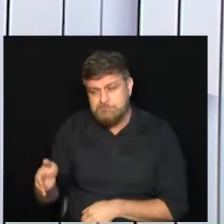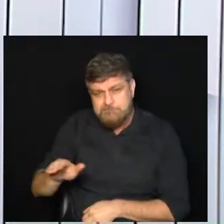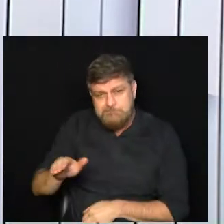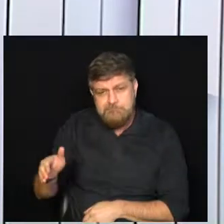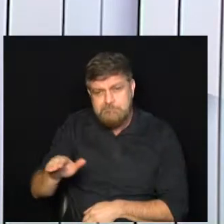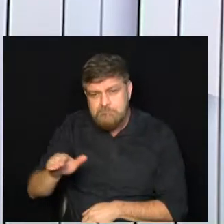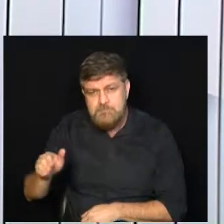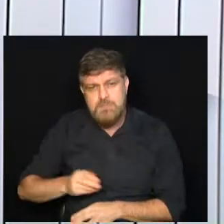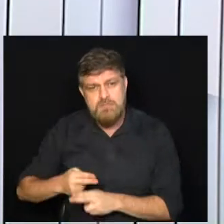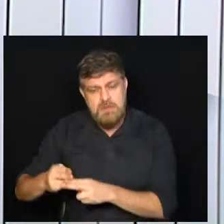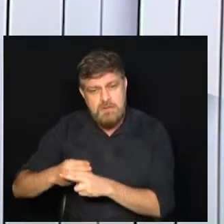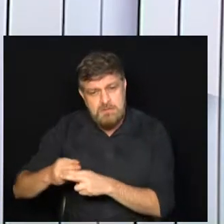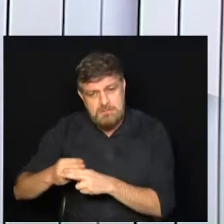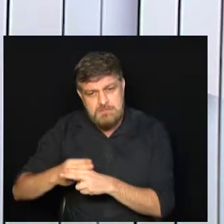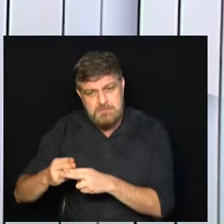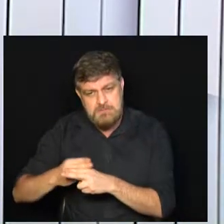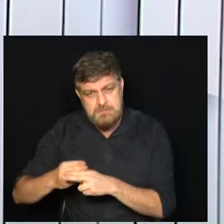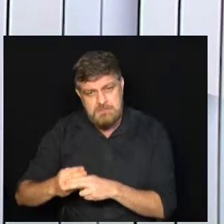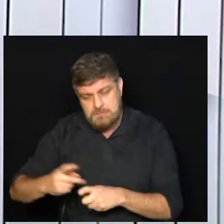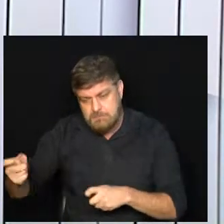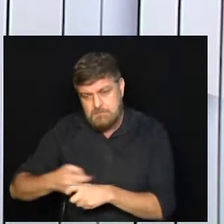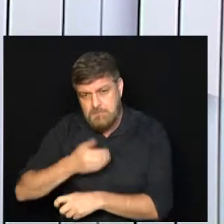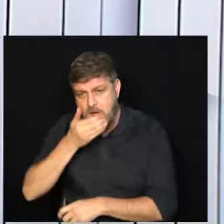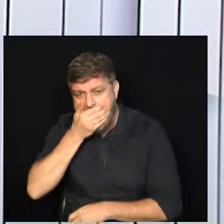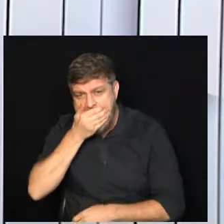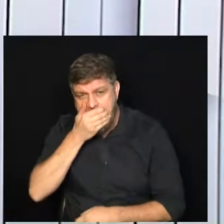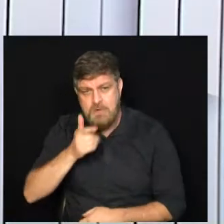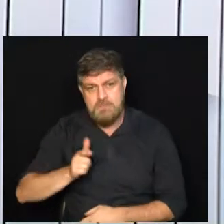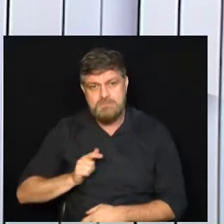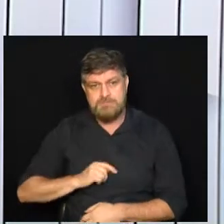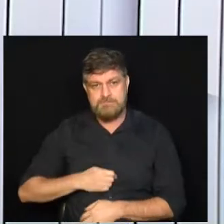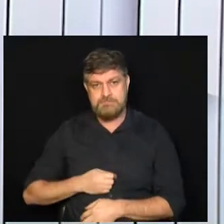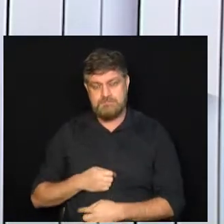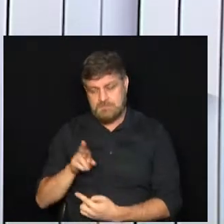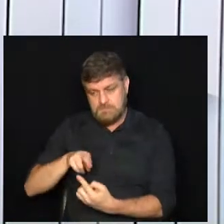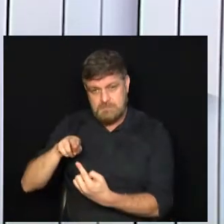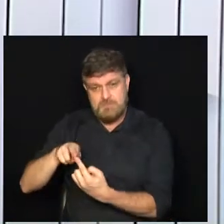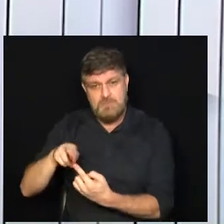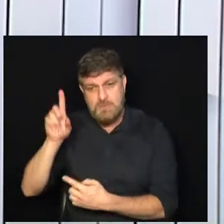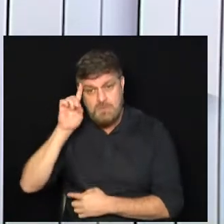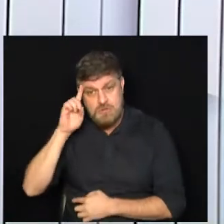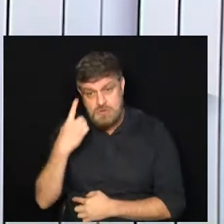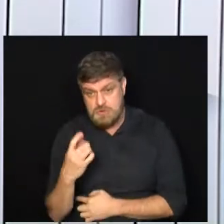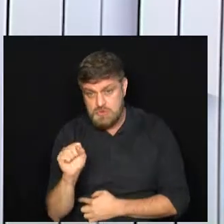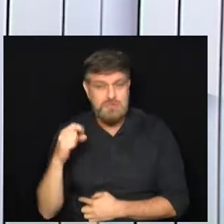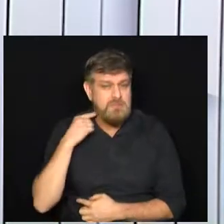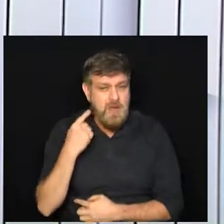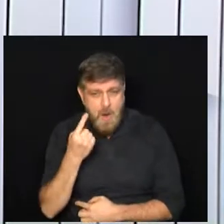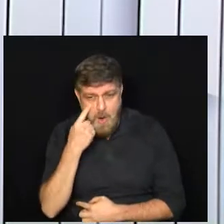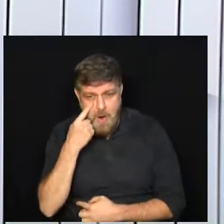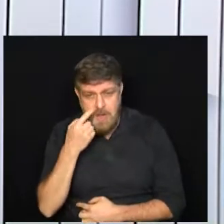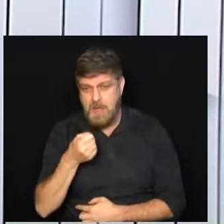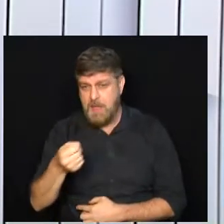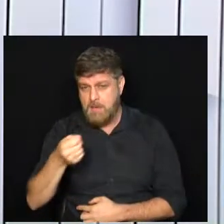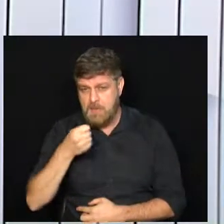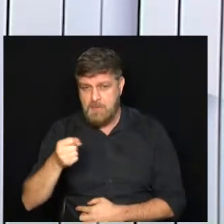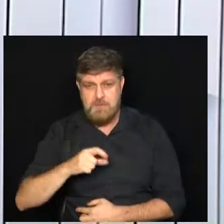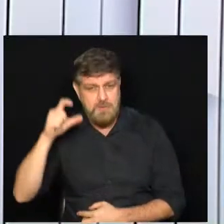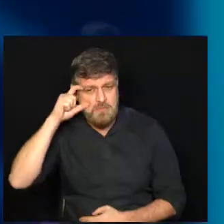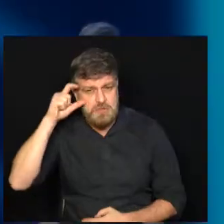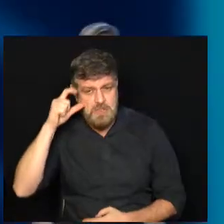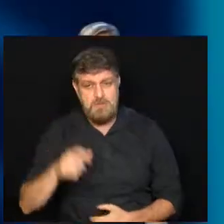violência sexual contra crianças e adolescentes referente ao dia 18 de maio. Confira na reportagem de Michel